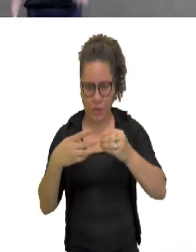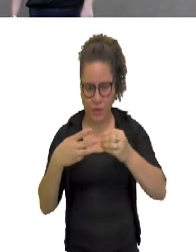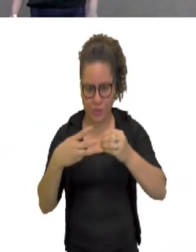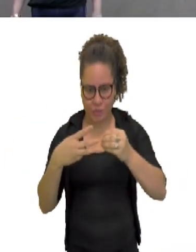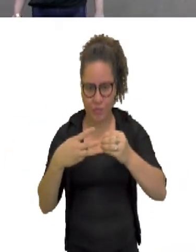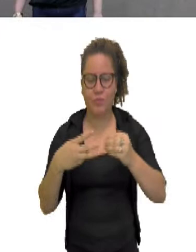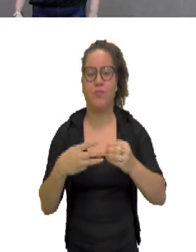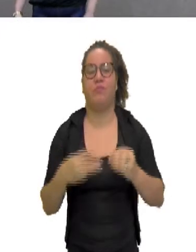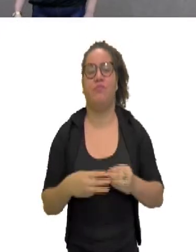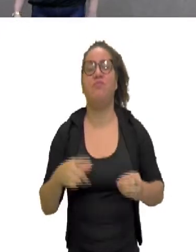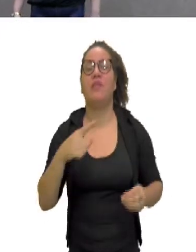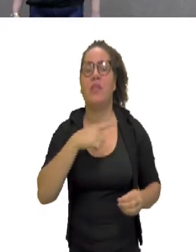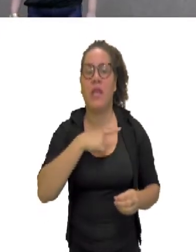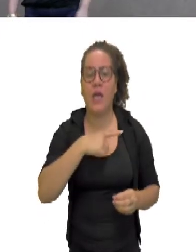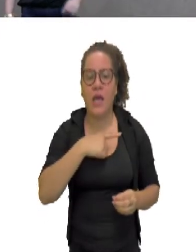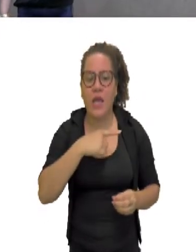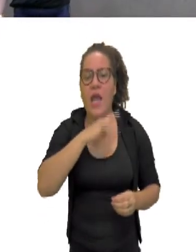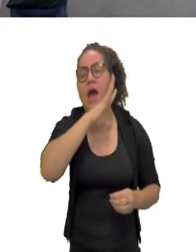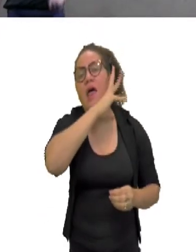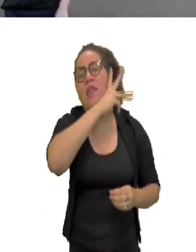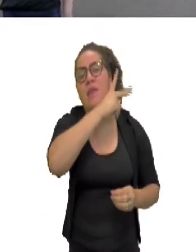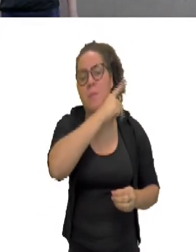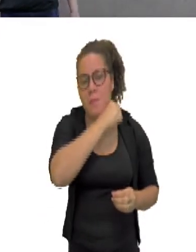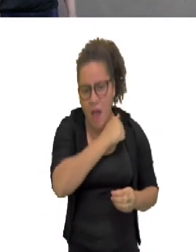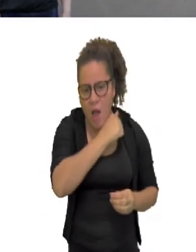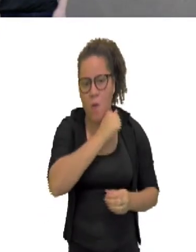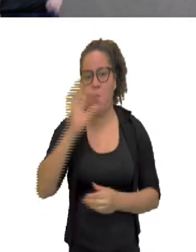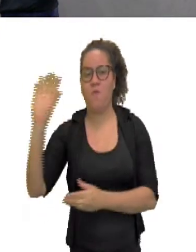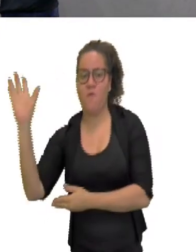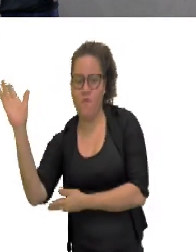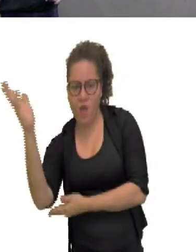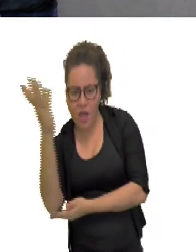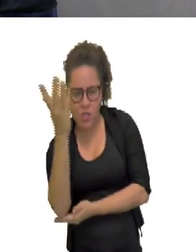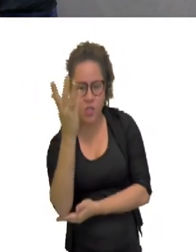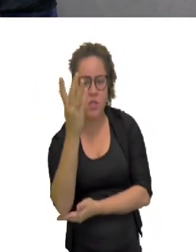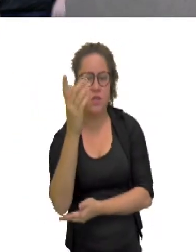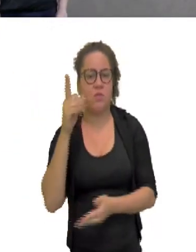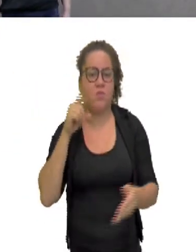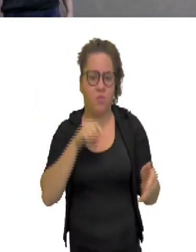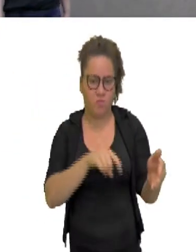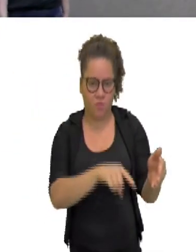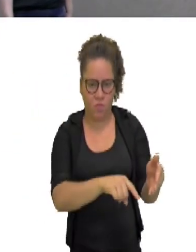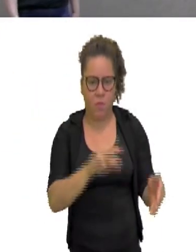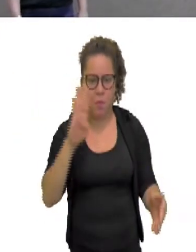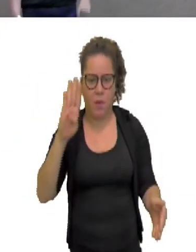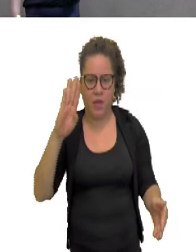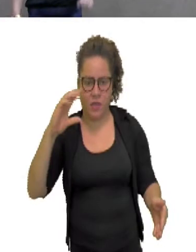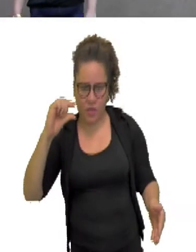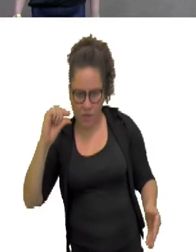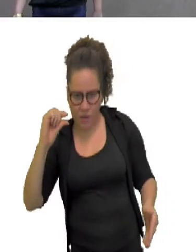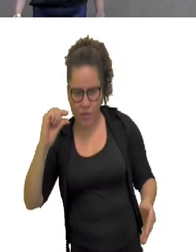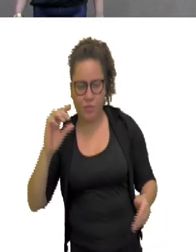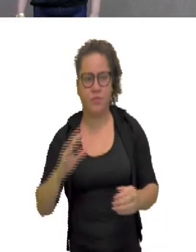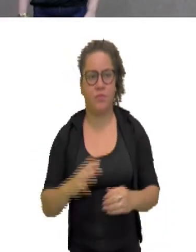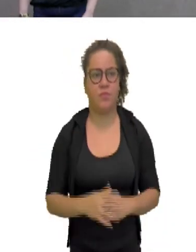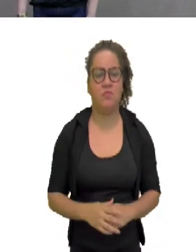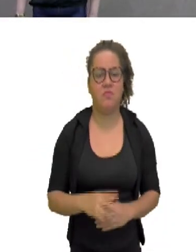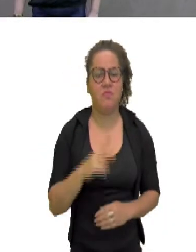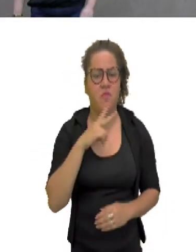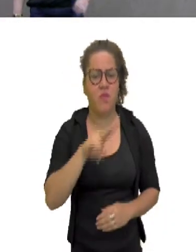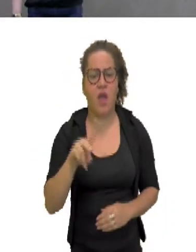a célula animal, vegetal e a célula bacteriana. Vamos ver um pouquinho de cada uma